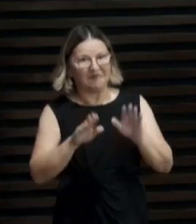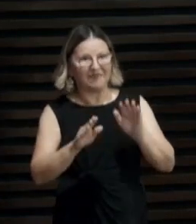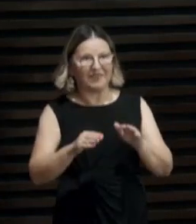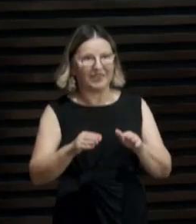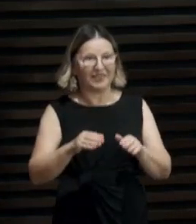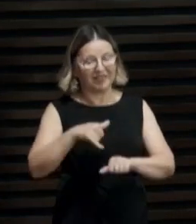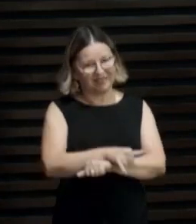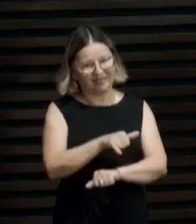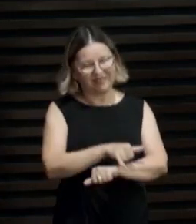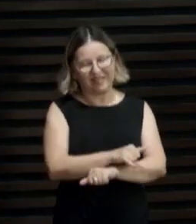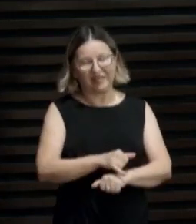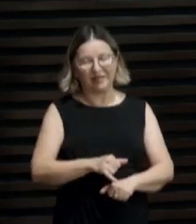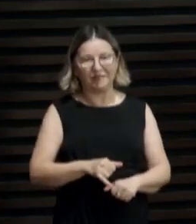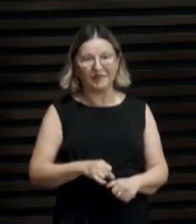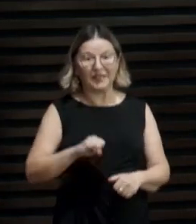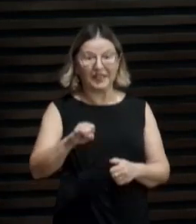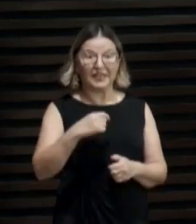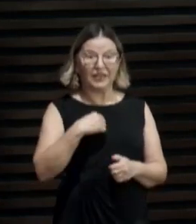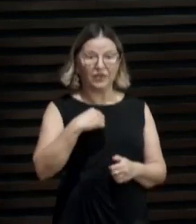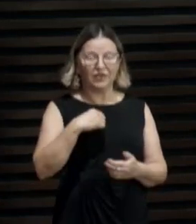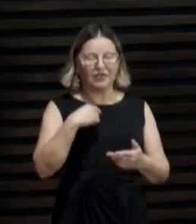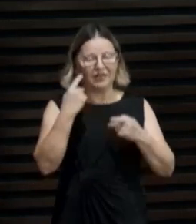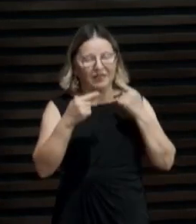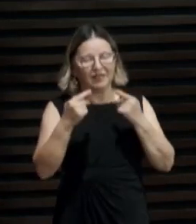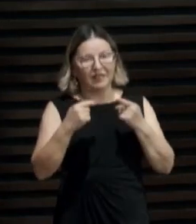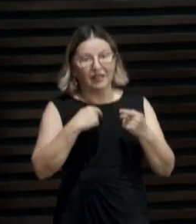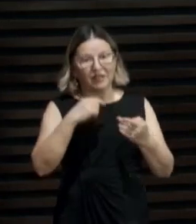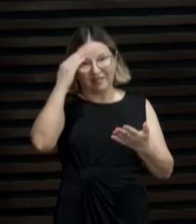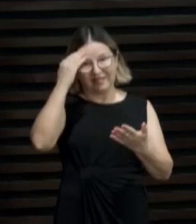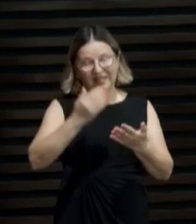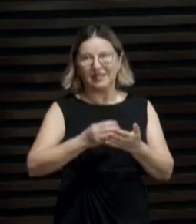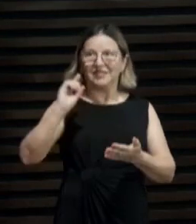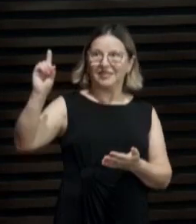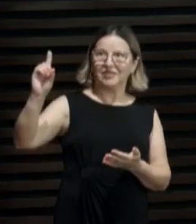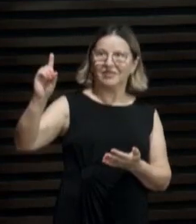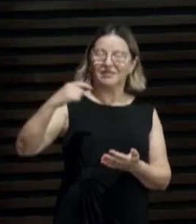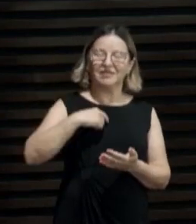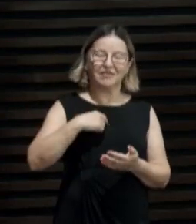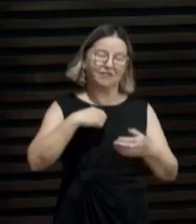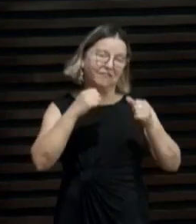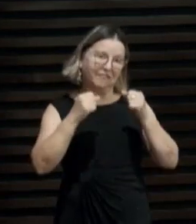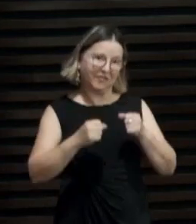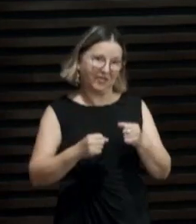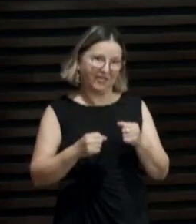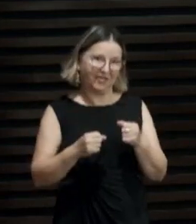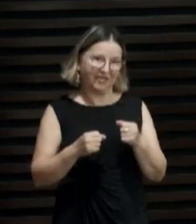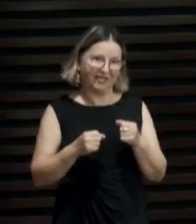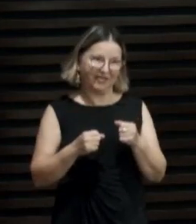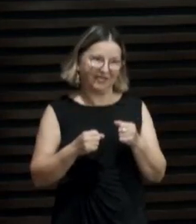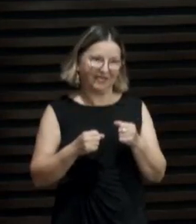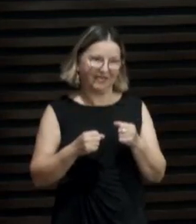eu creio em Deus, eu posso ter a plena convicção de que Ele não